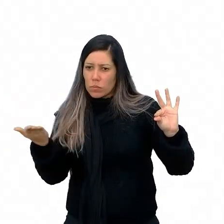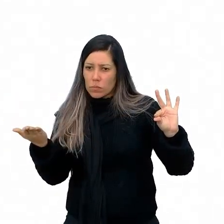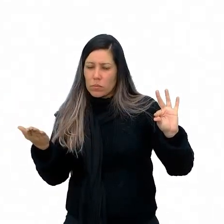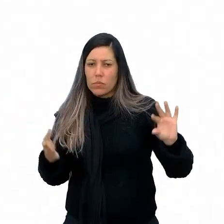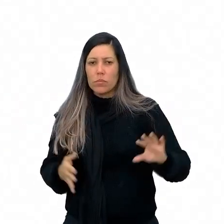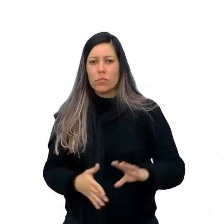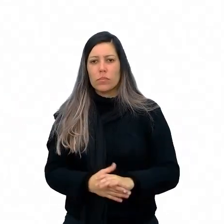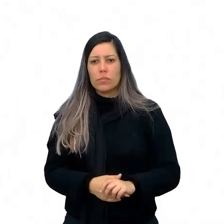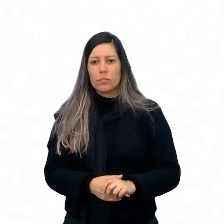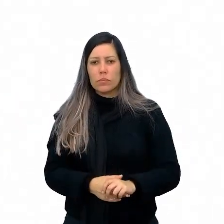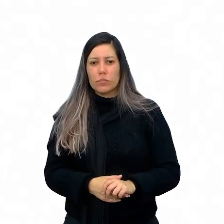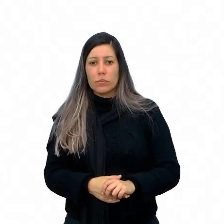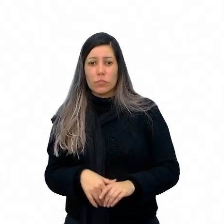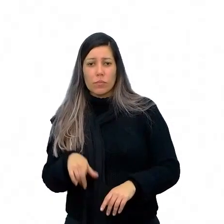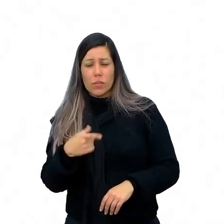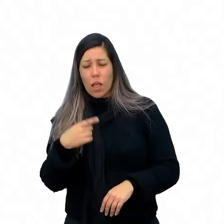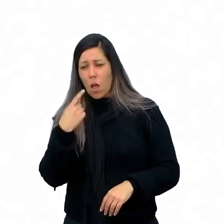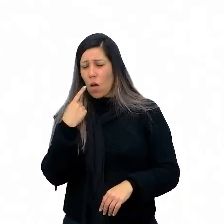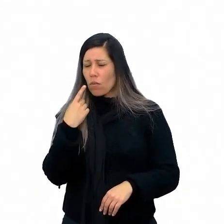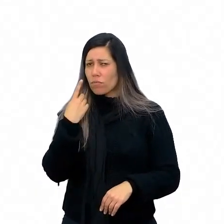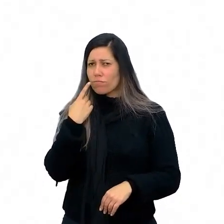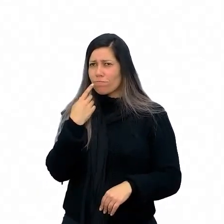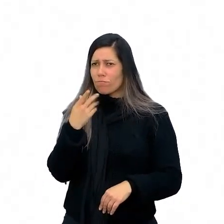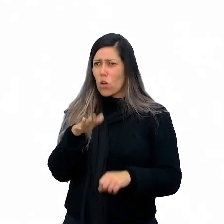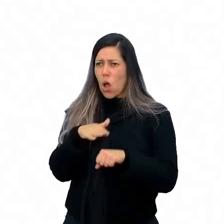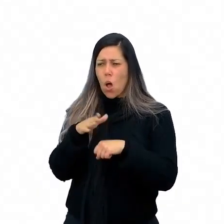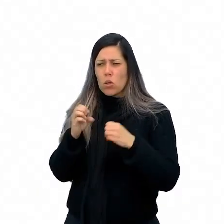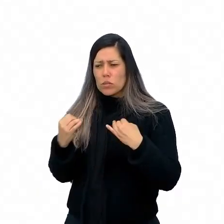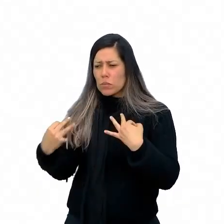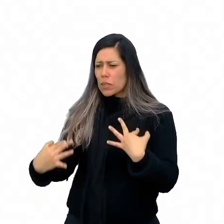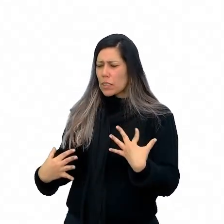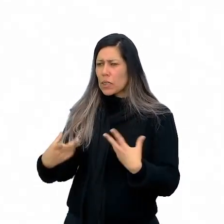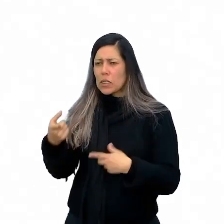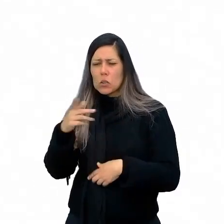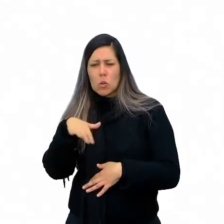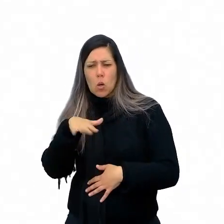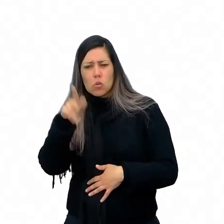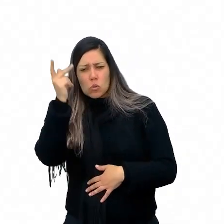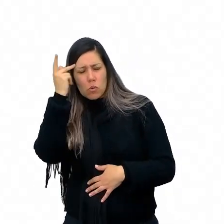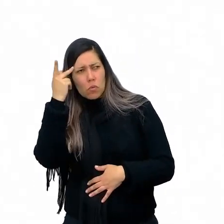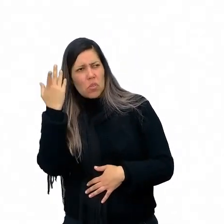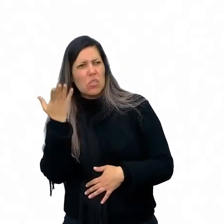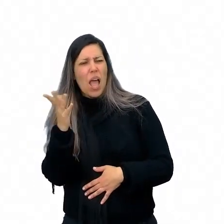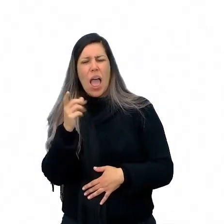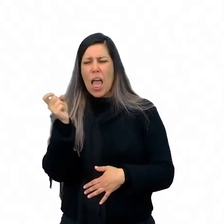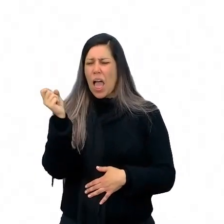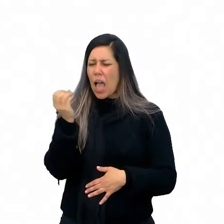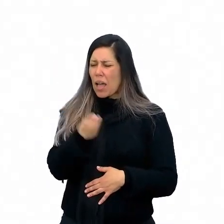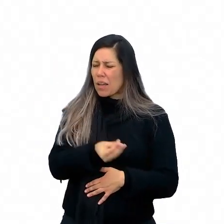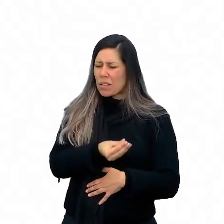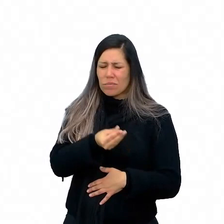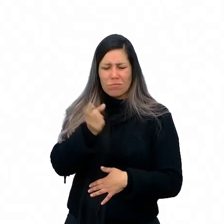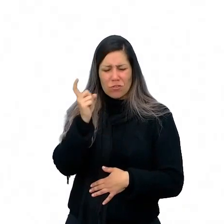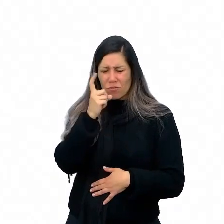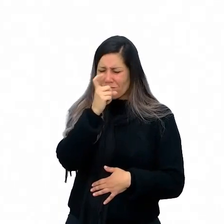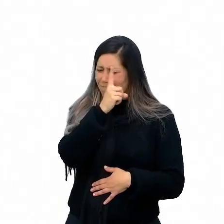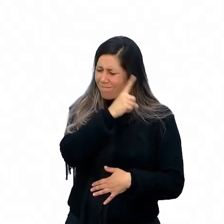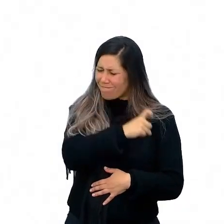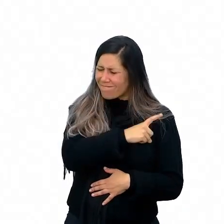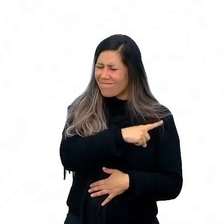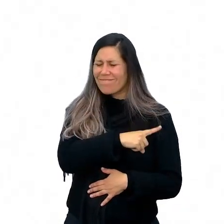aposto que eu estou falando, já tem alguns professores, puxa vida, esse conteúdo, eles apresentam tais dificuldades, puxa,